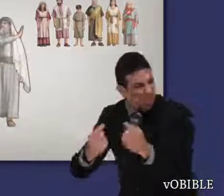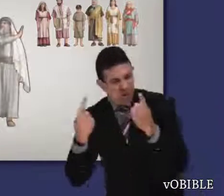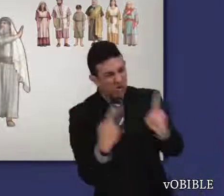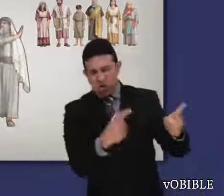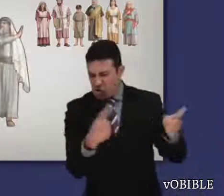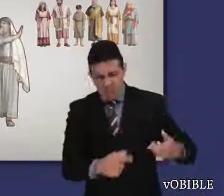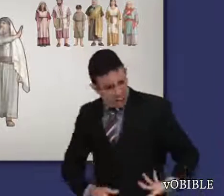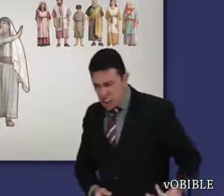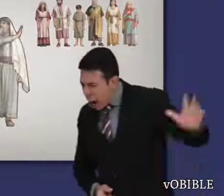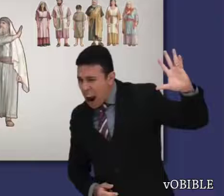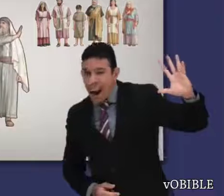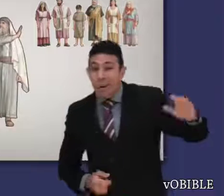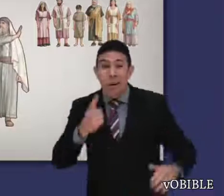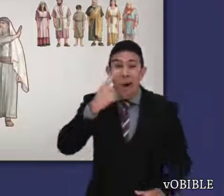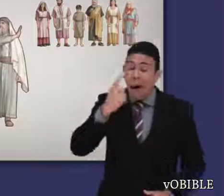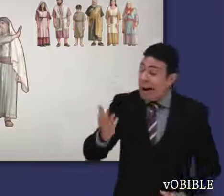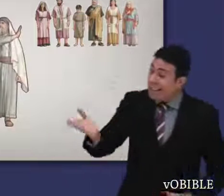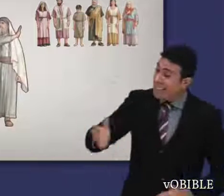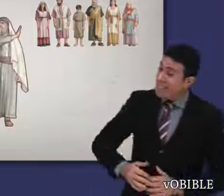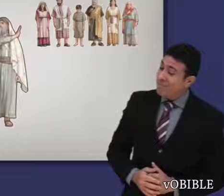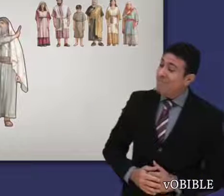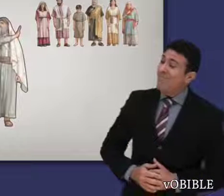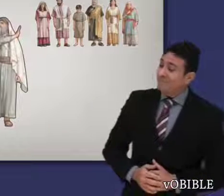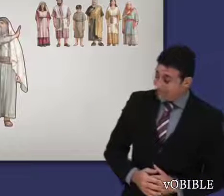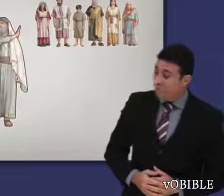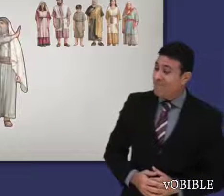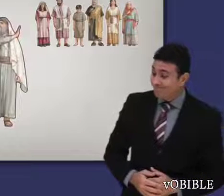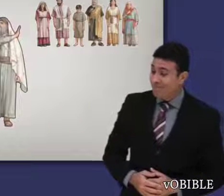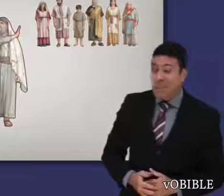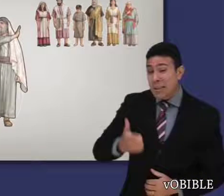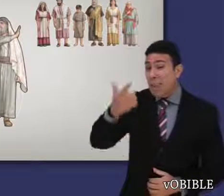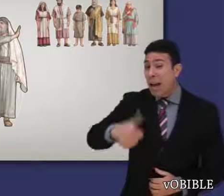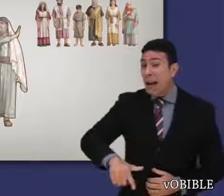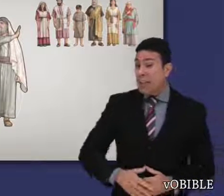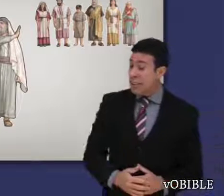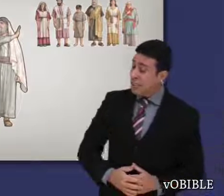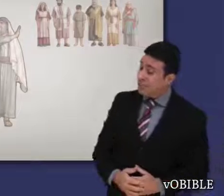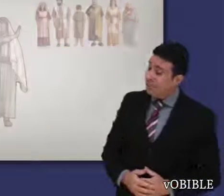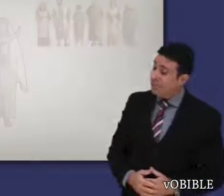Eles talvez afirmassem que os cristãos não tinham coisas visíveis para ajudar na sua adoração.